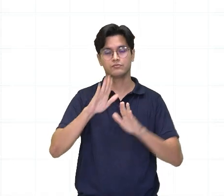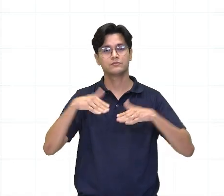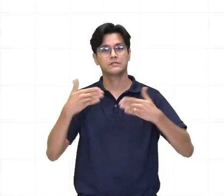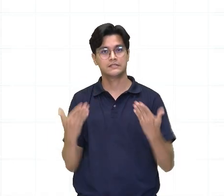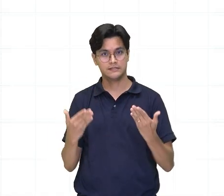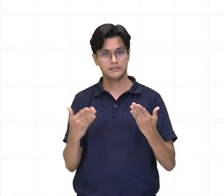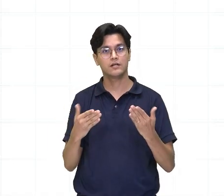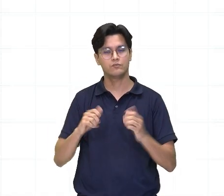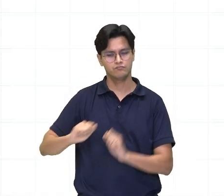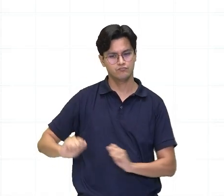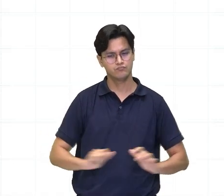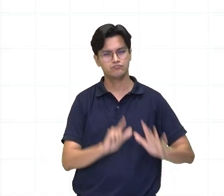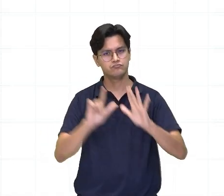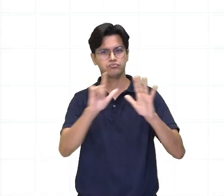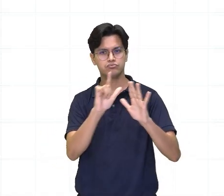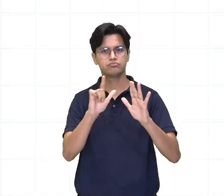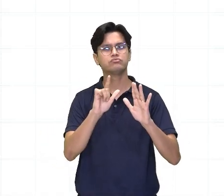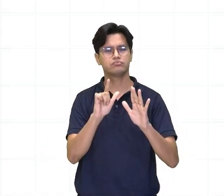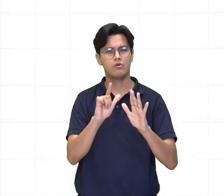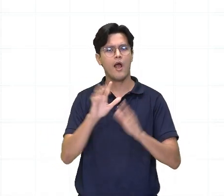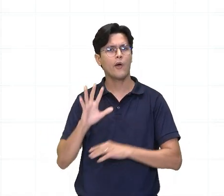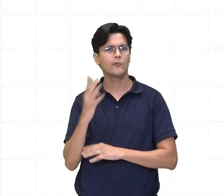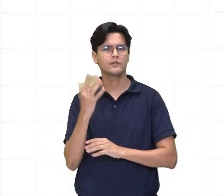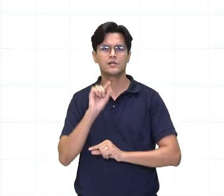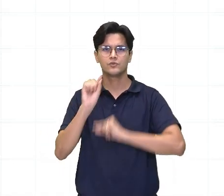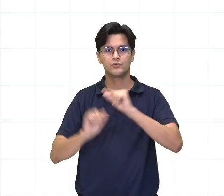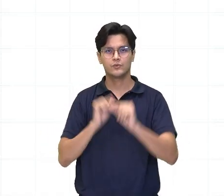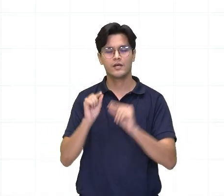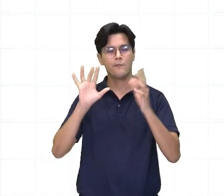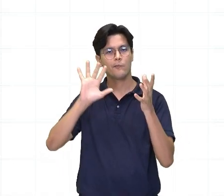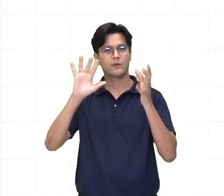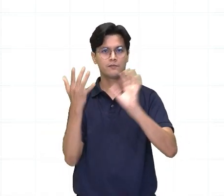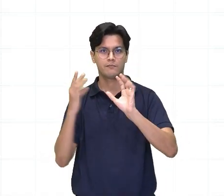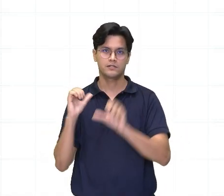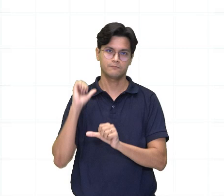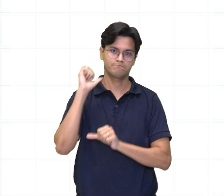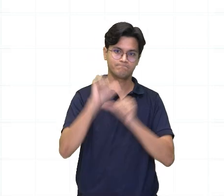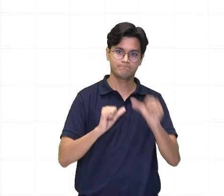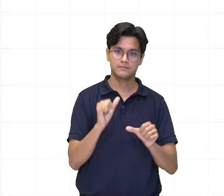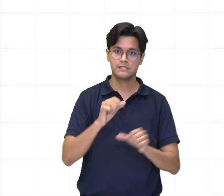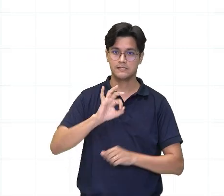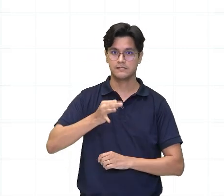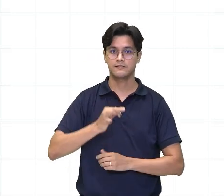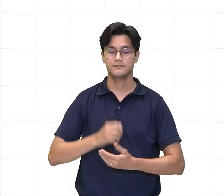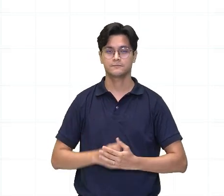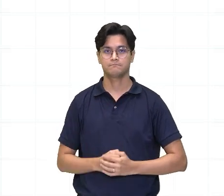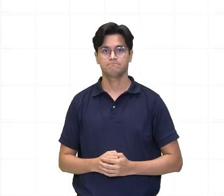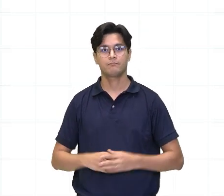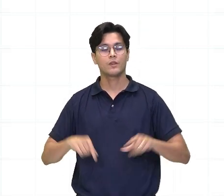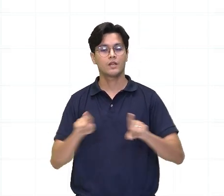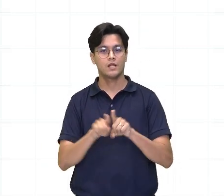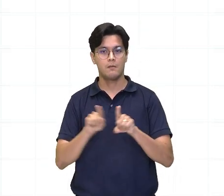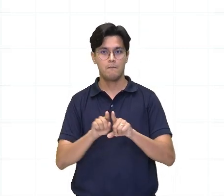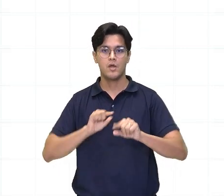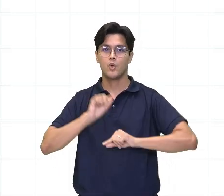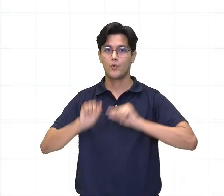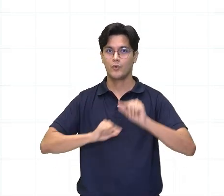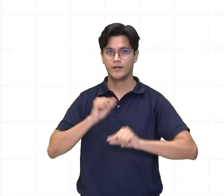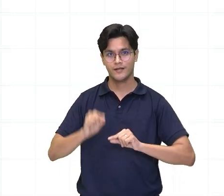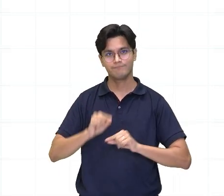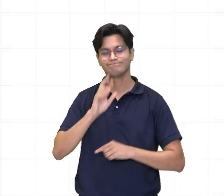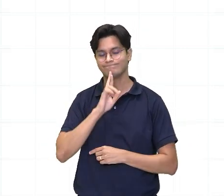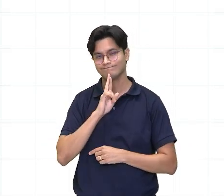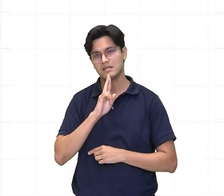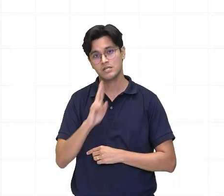as variações, né, as mudanças climáticas, certo? Provoca, né, desmatamento